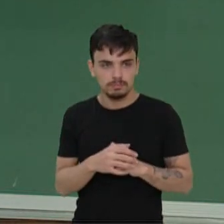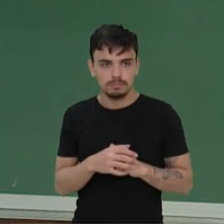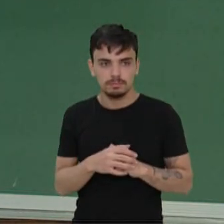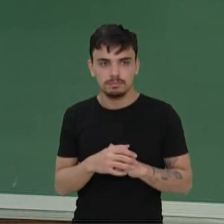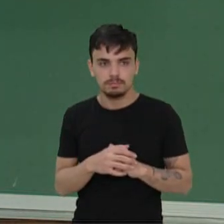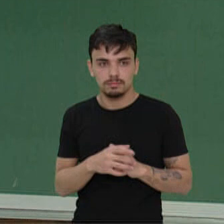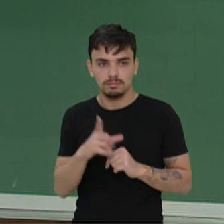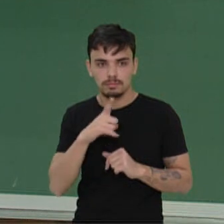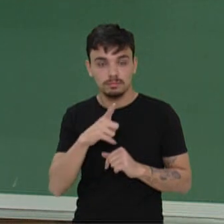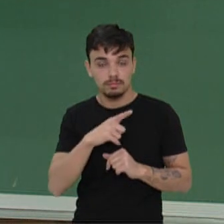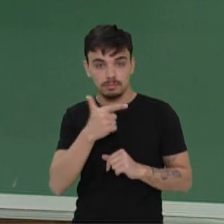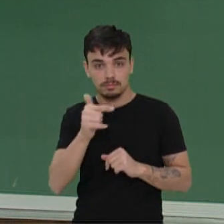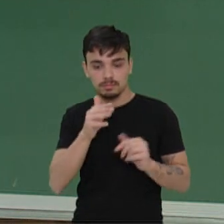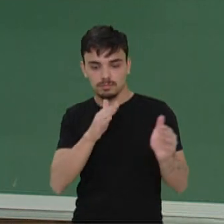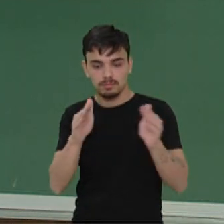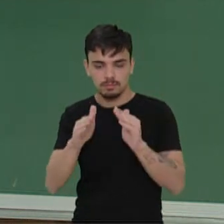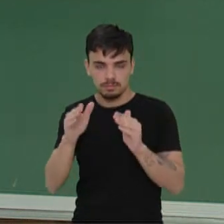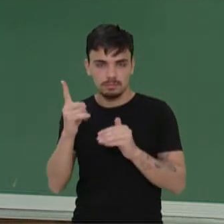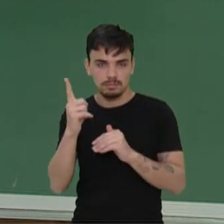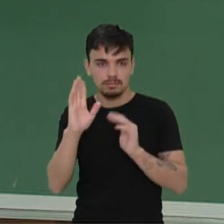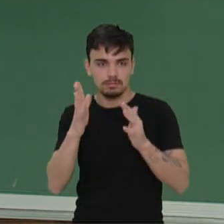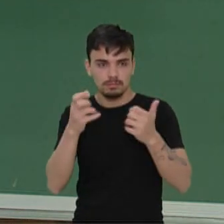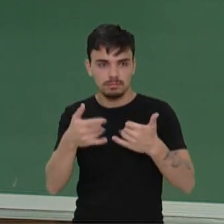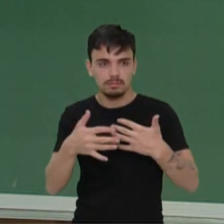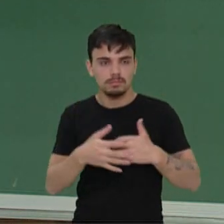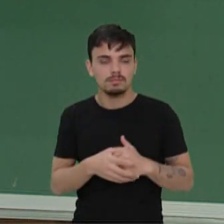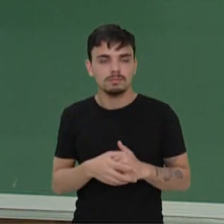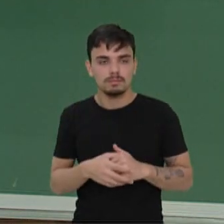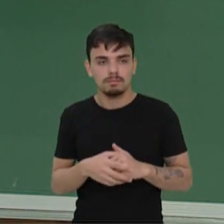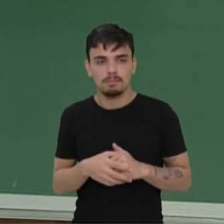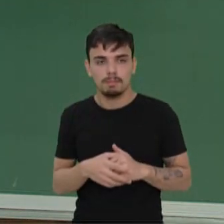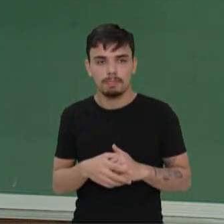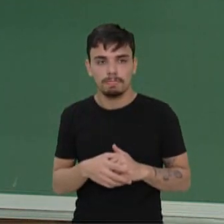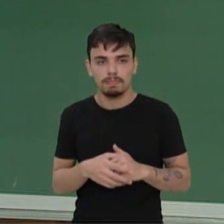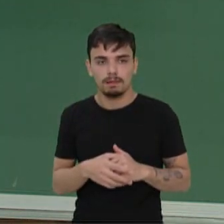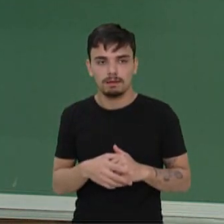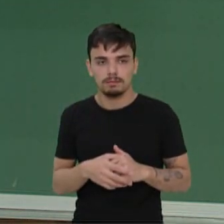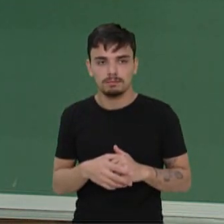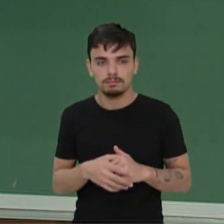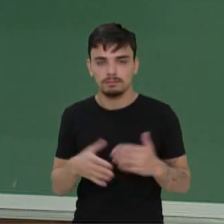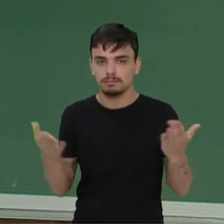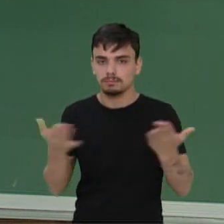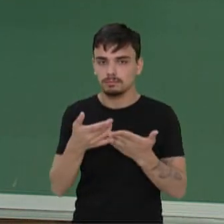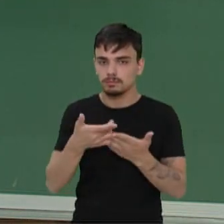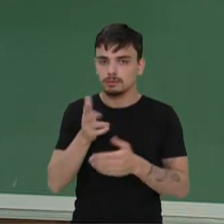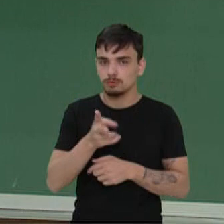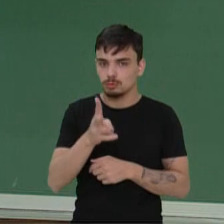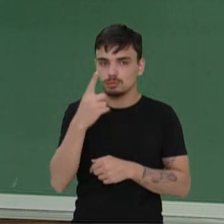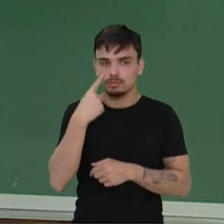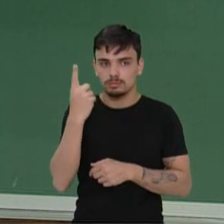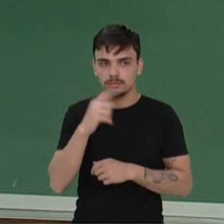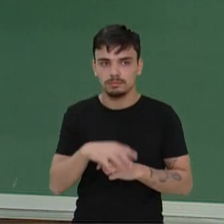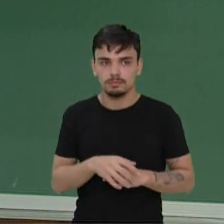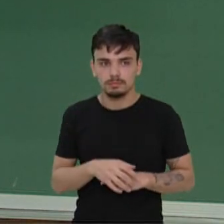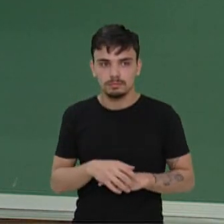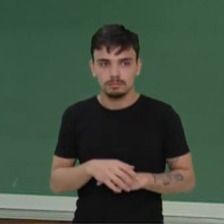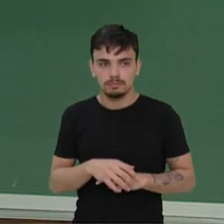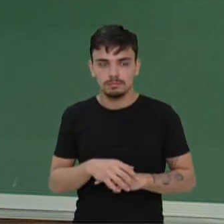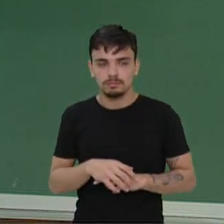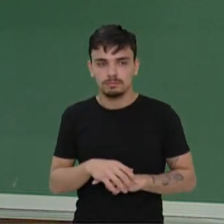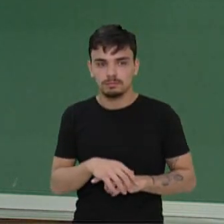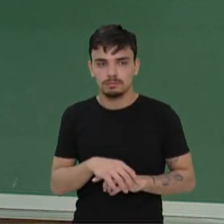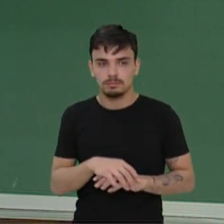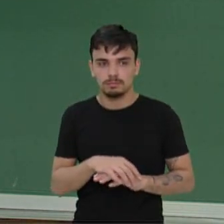uma parte da função que é crescente, ok? Beleza? Vamos ver nesse caso aqui, ó. Esse caso aqui diz o